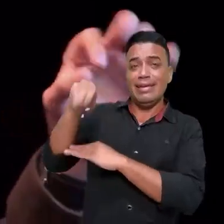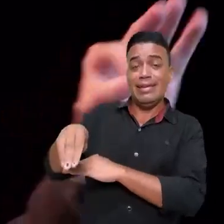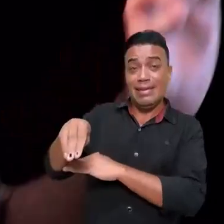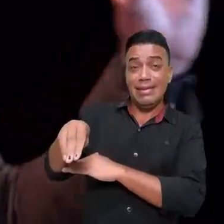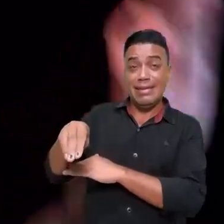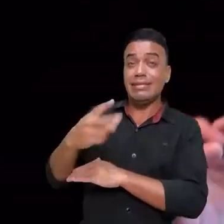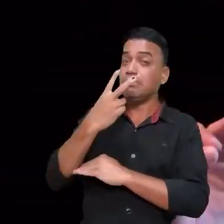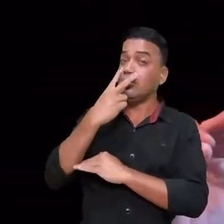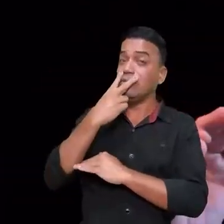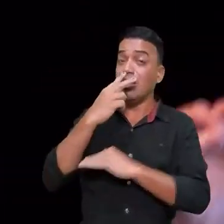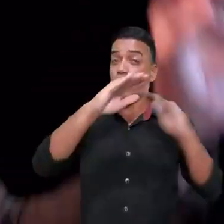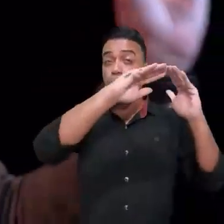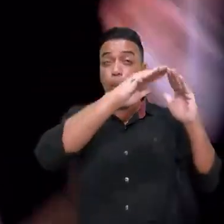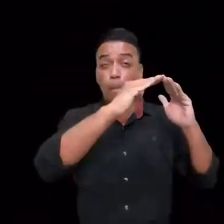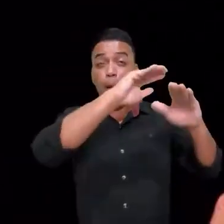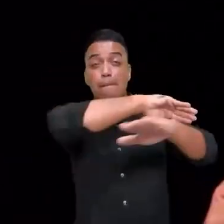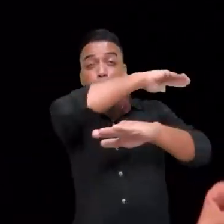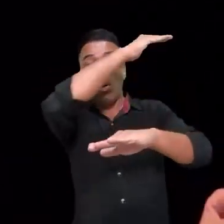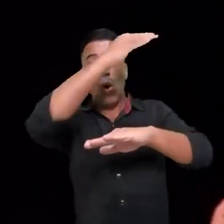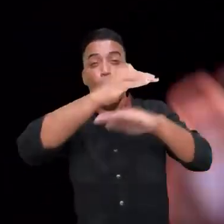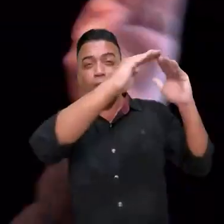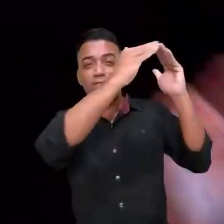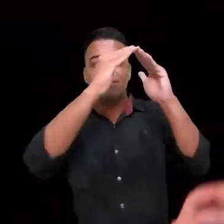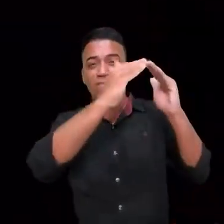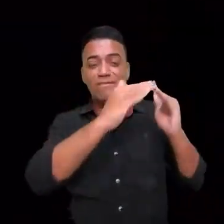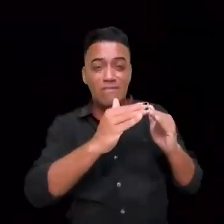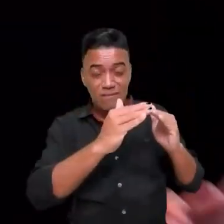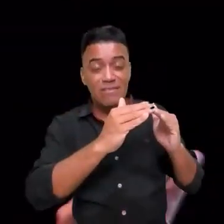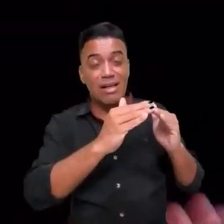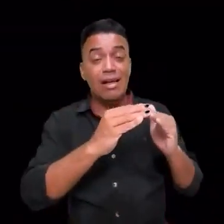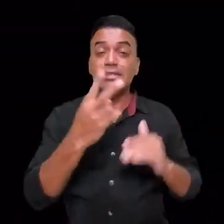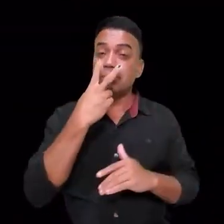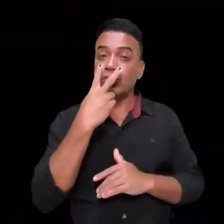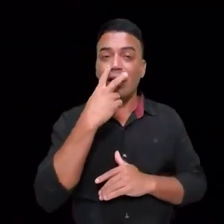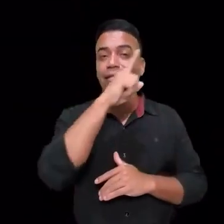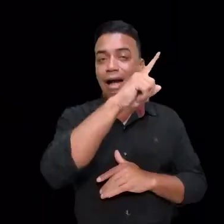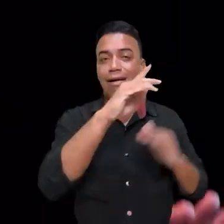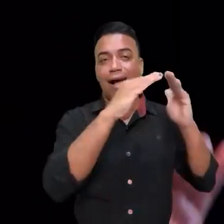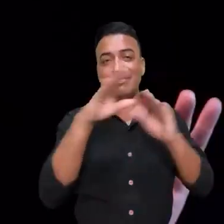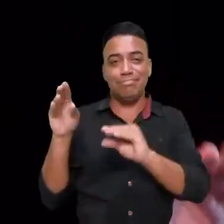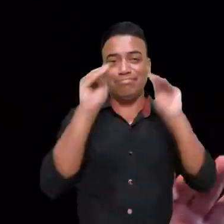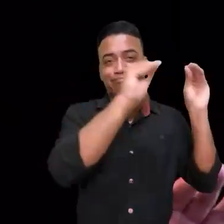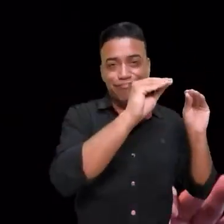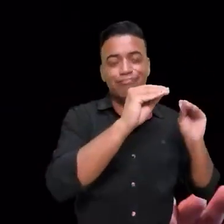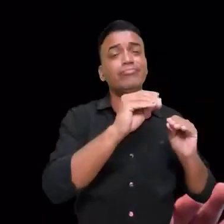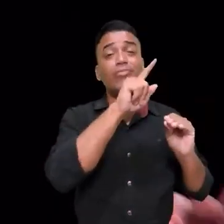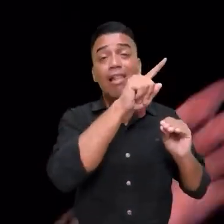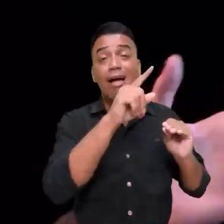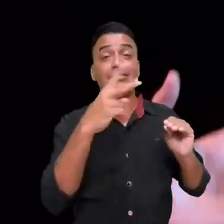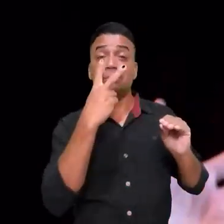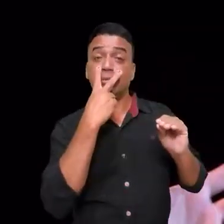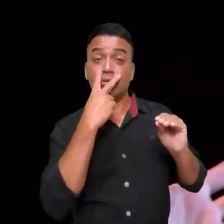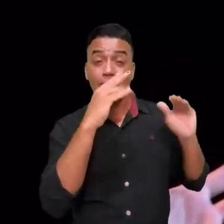A gente foi morar num morro. Era um aglomerado na Barra do Itapemirim, no Espírito Santo. E nesse lugar,